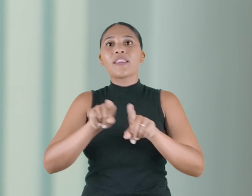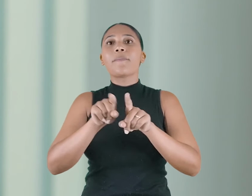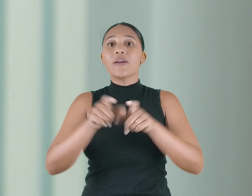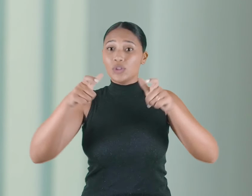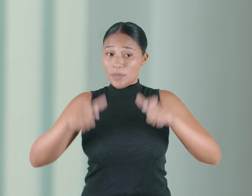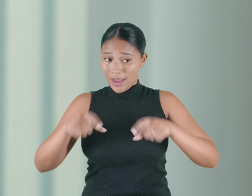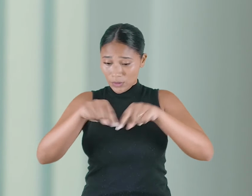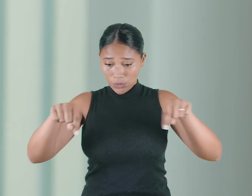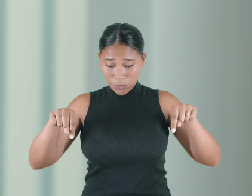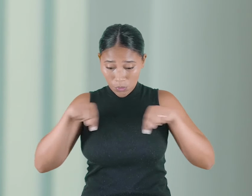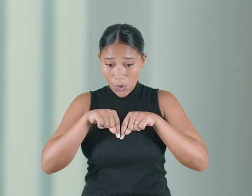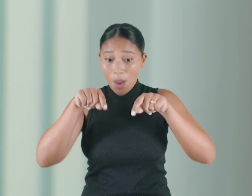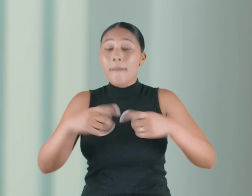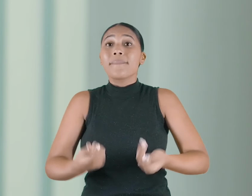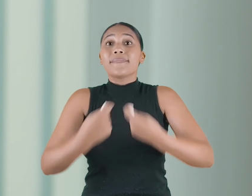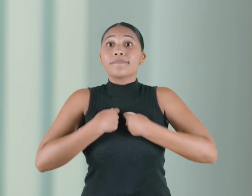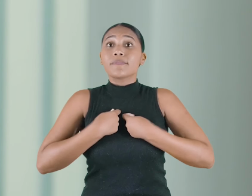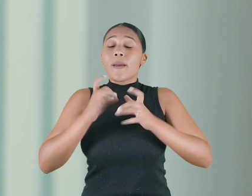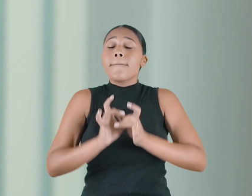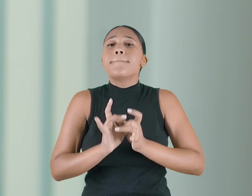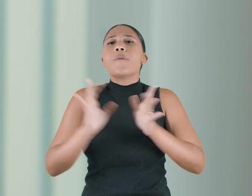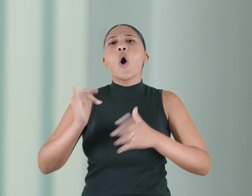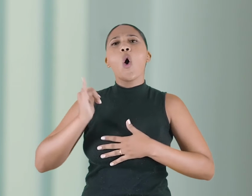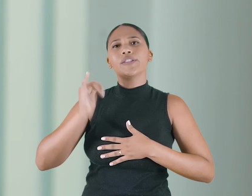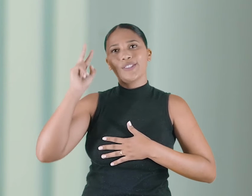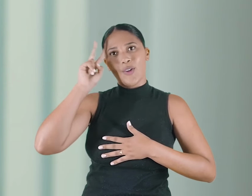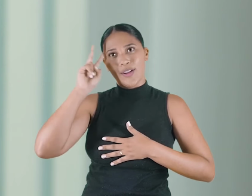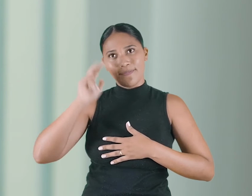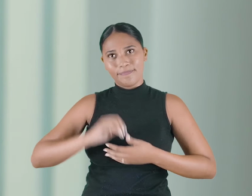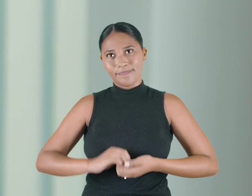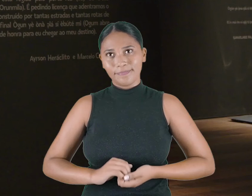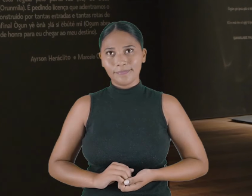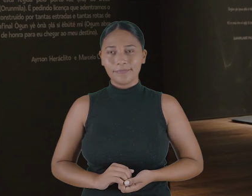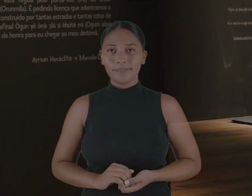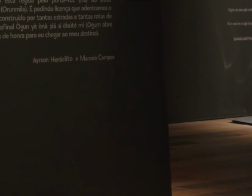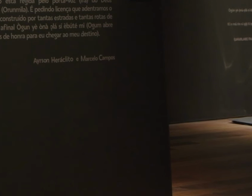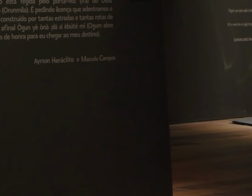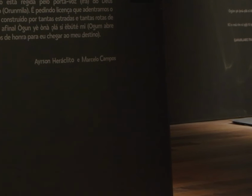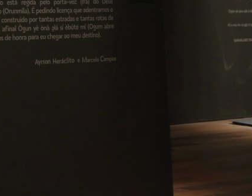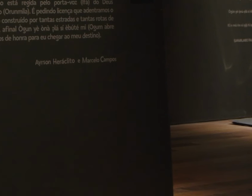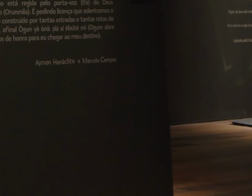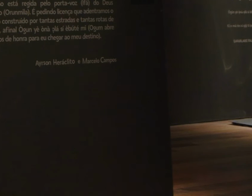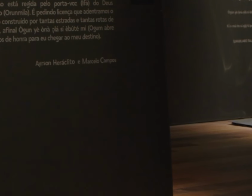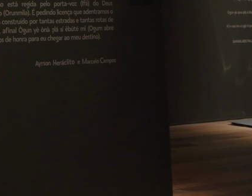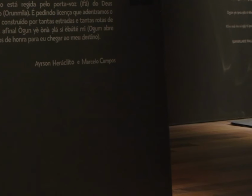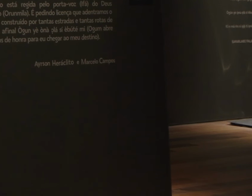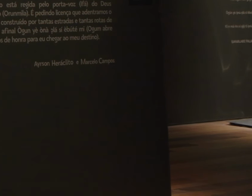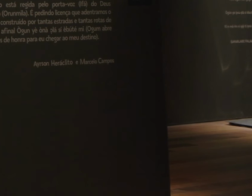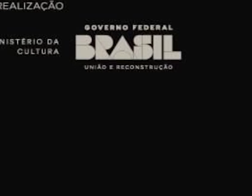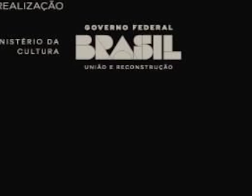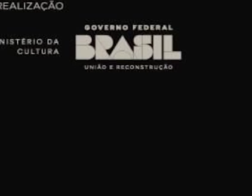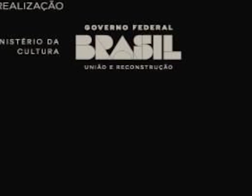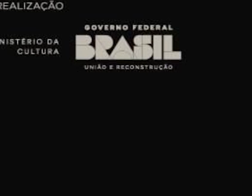muito grata a esse espaço que o museu me permite contar uma história. Parede preta, em branco, texto de apresentação